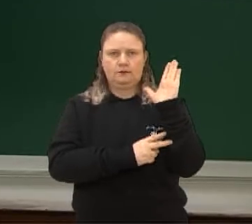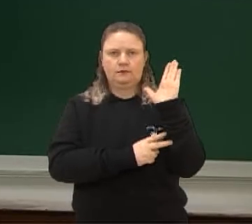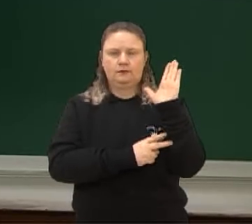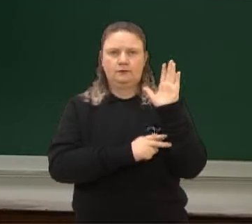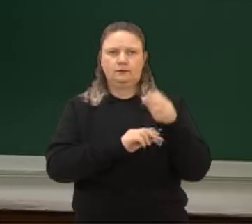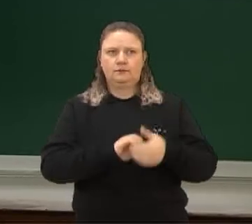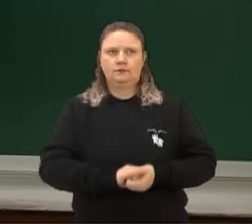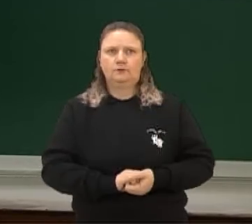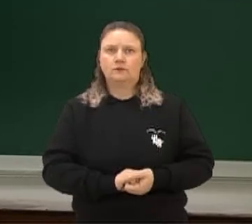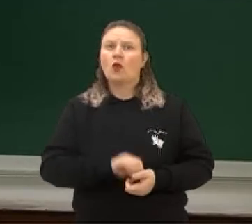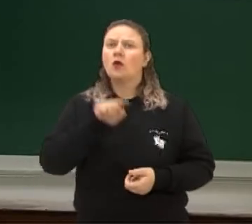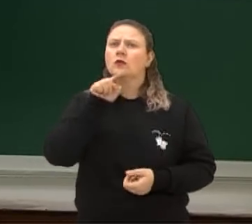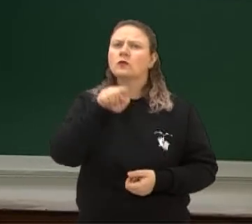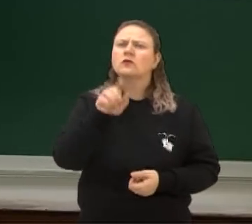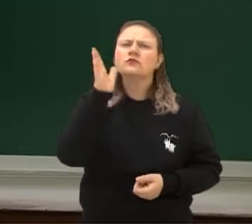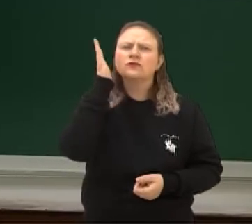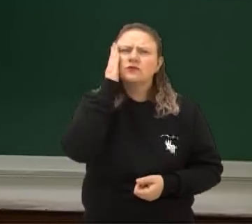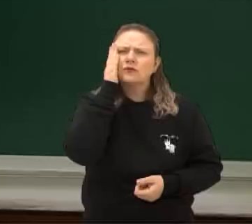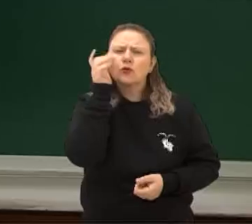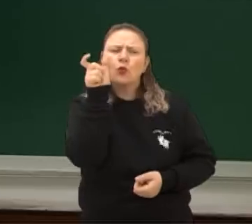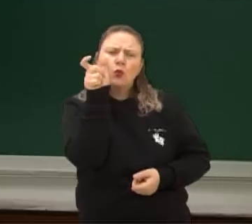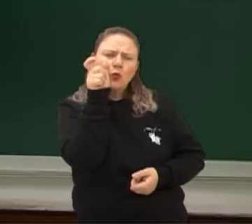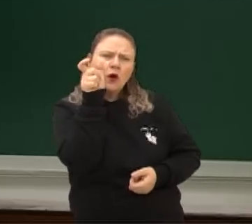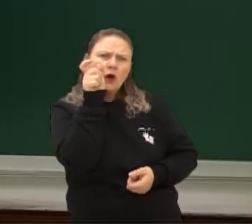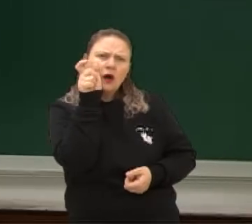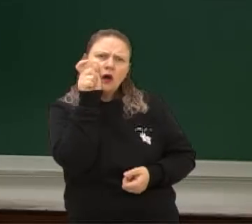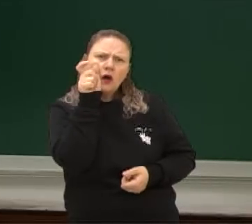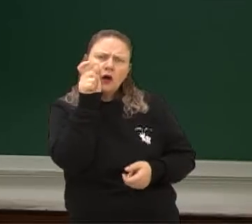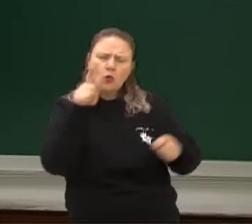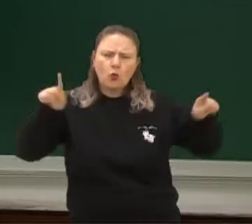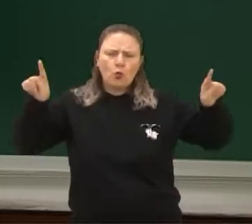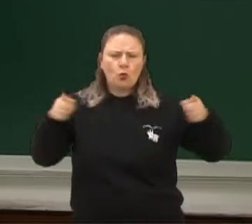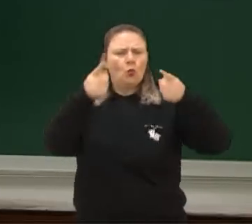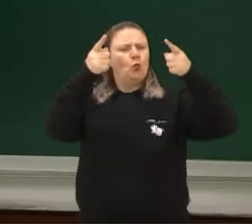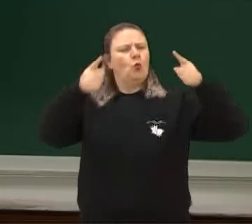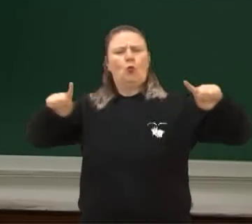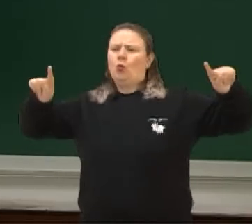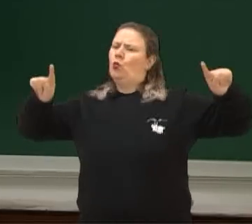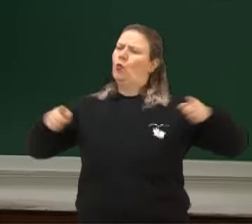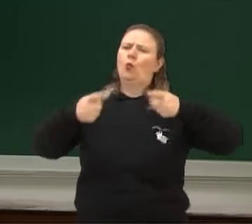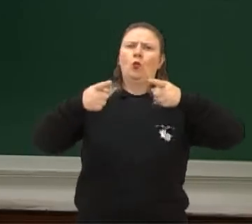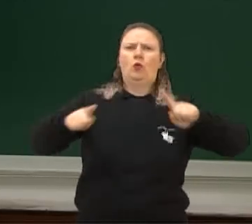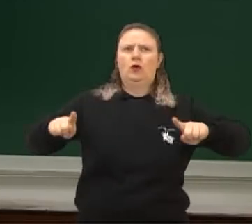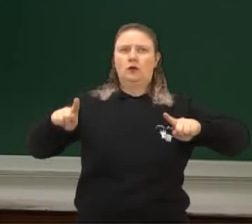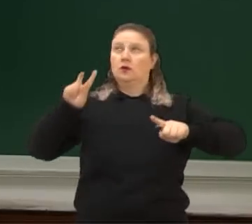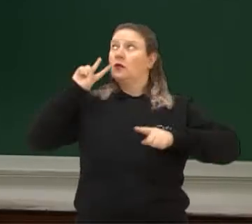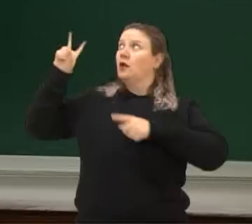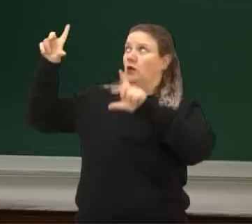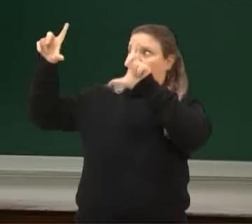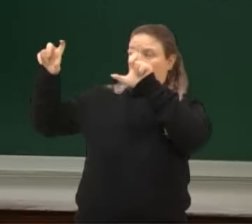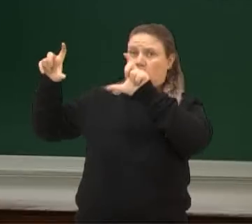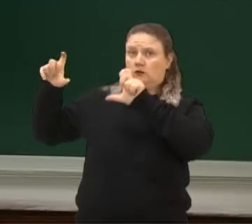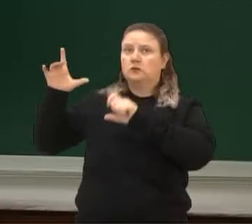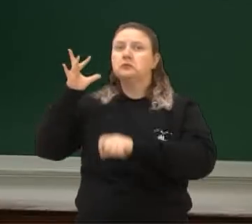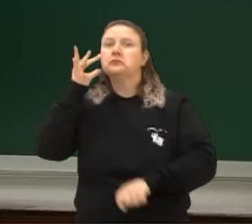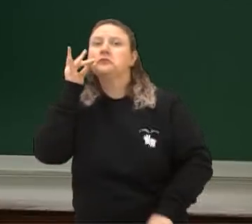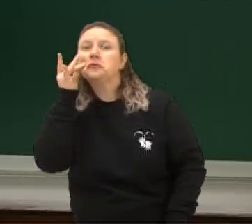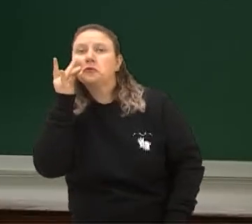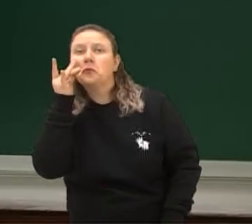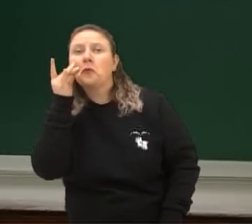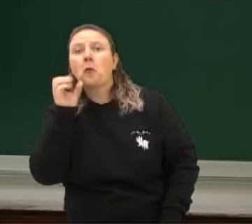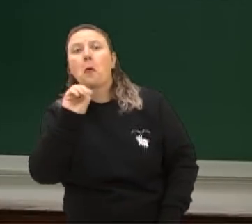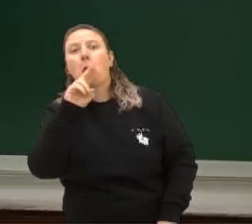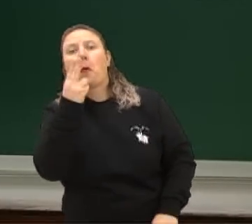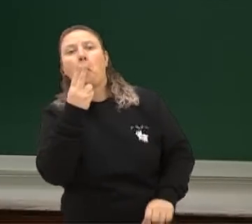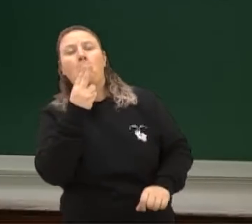concert? Você já assistiu um concerto de orquestra? Aqui você pode responder se já assistiu pessoalmente ou se